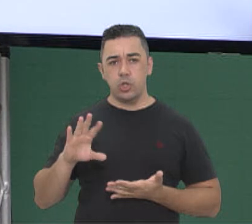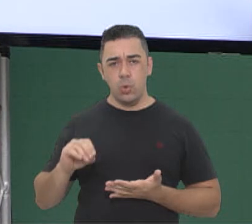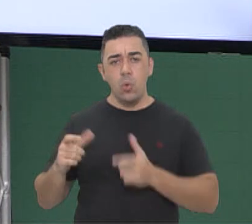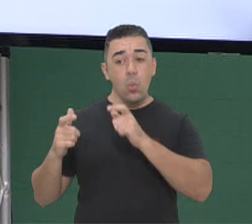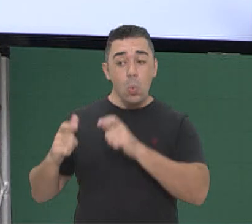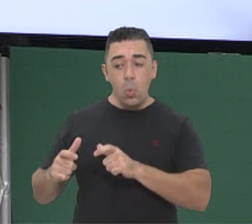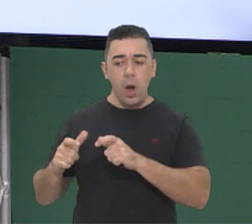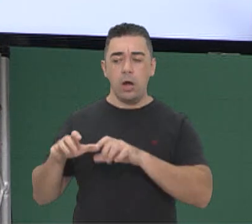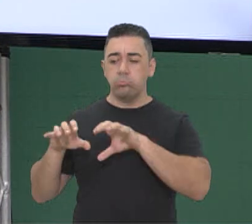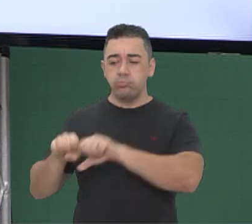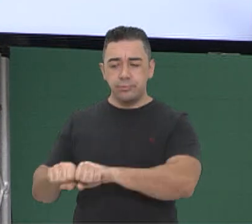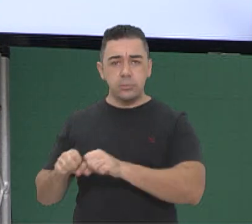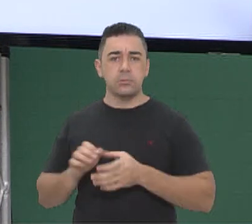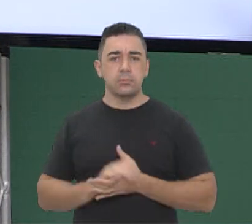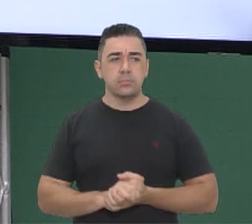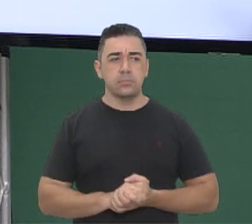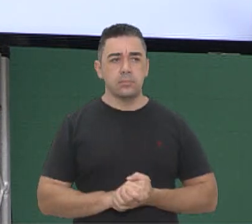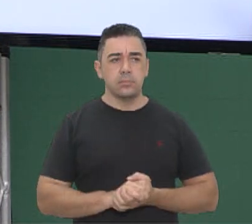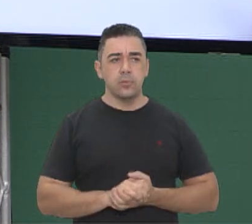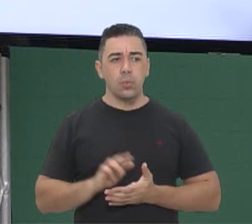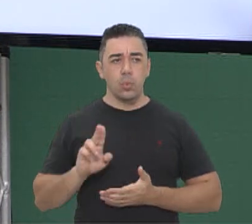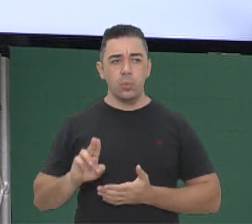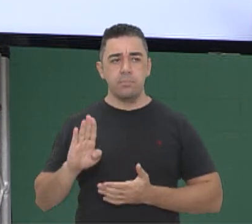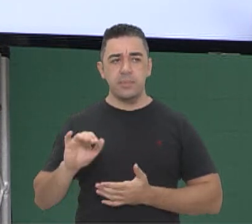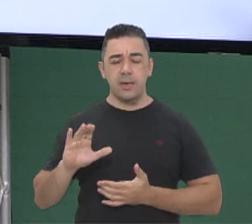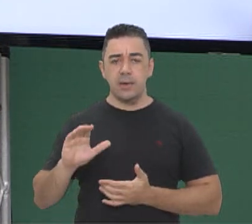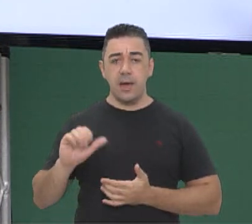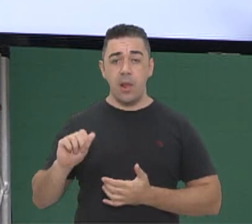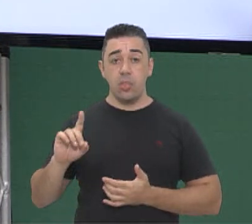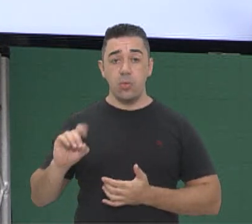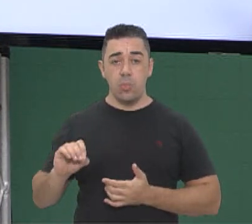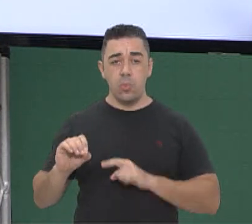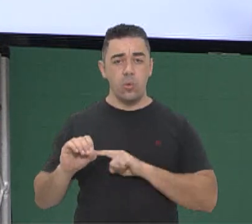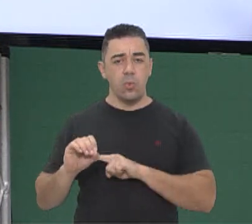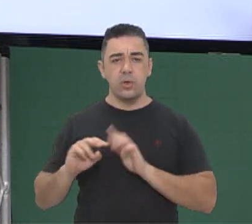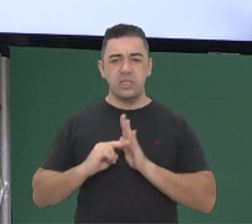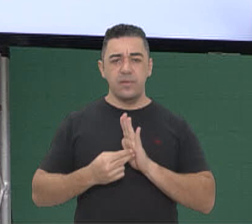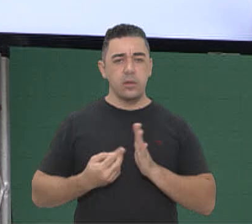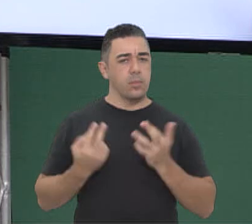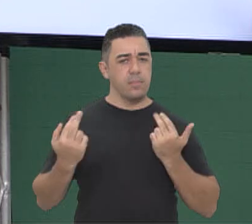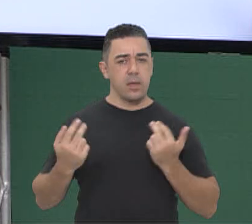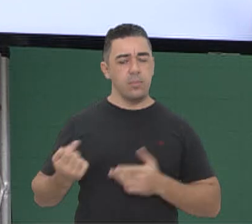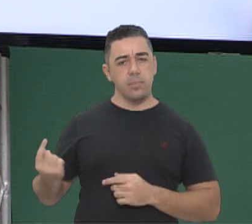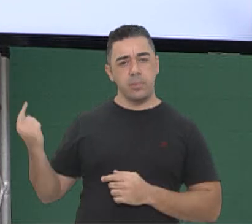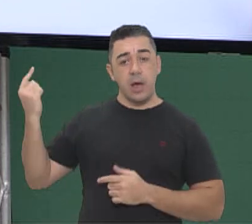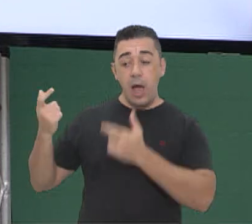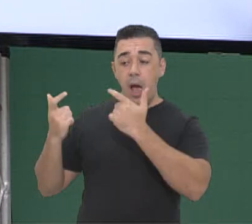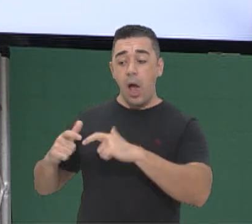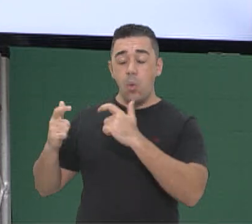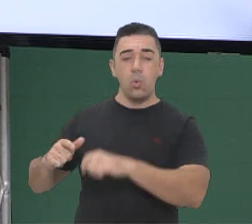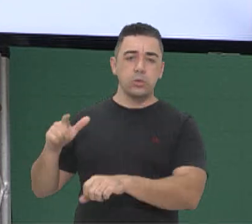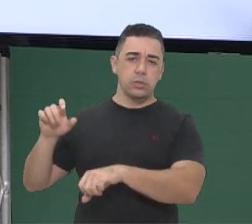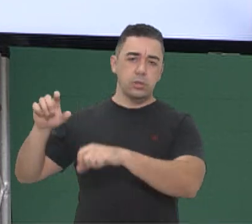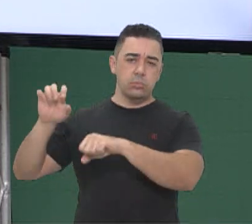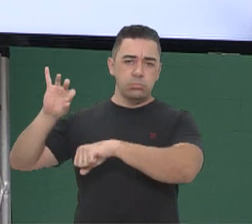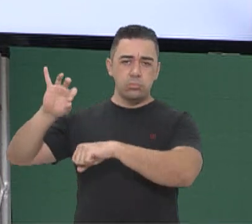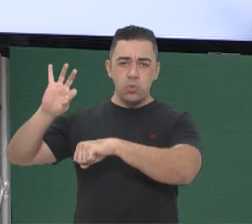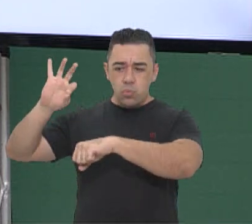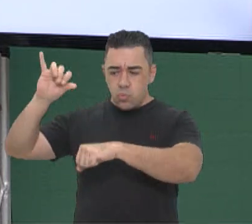um lugar. Ubicado, a mesma ideia de ubicar-se, situar um lugar. Então,